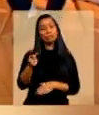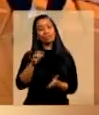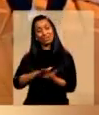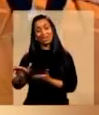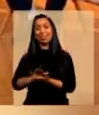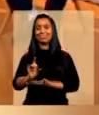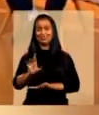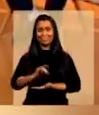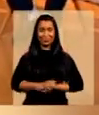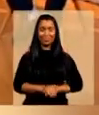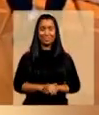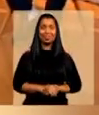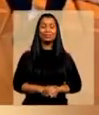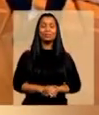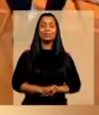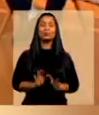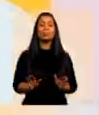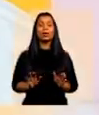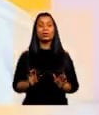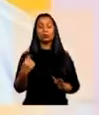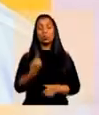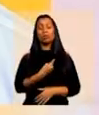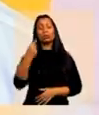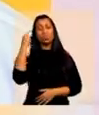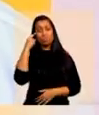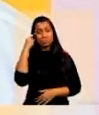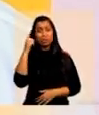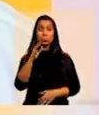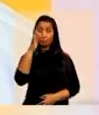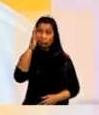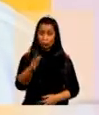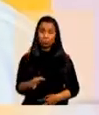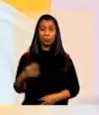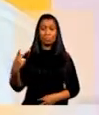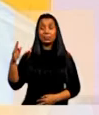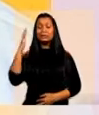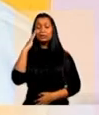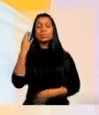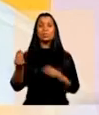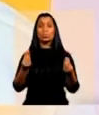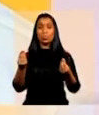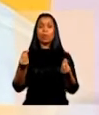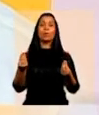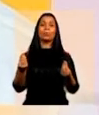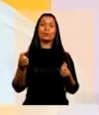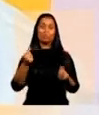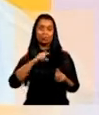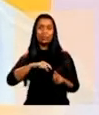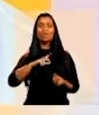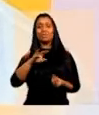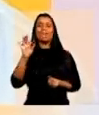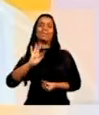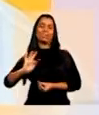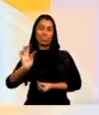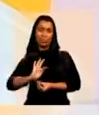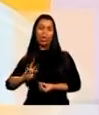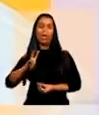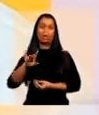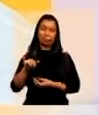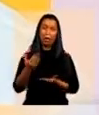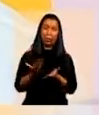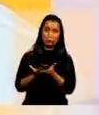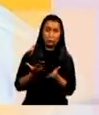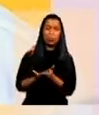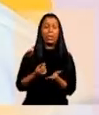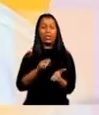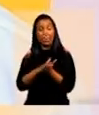educação, por enquanto sim. Mas nós já pensamos no futuro. Para ele, sabemos que vai chegar uma época que ele vai para a faculdade,